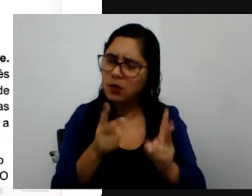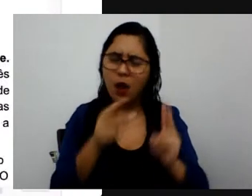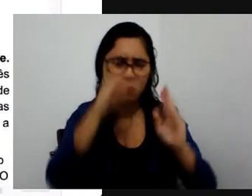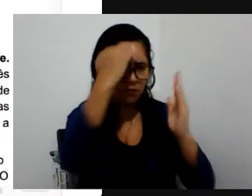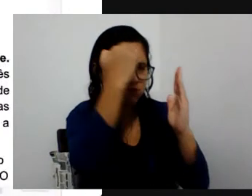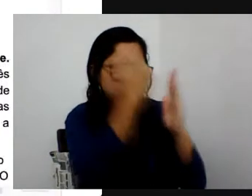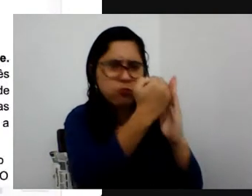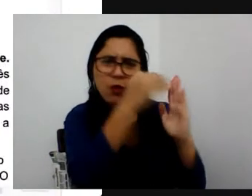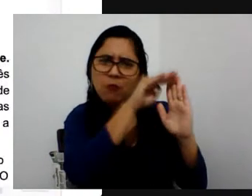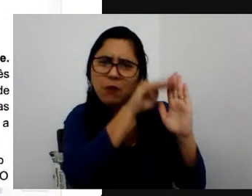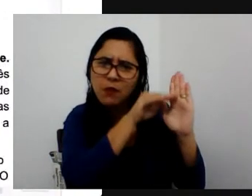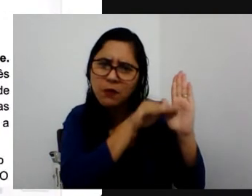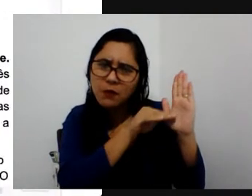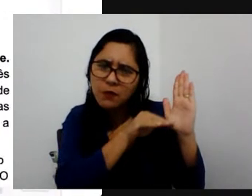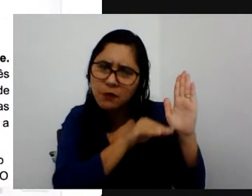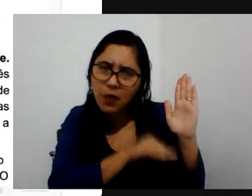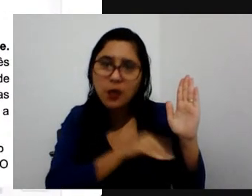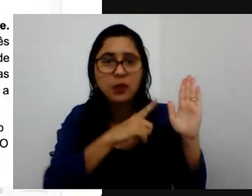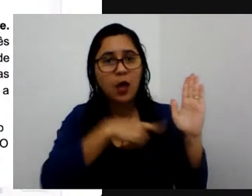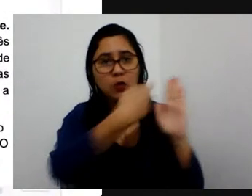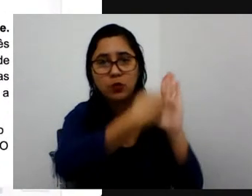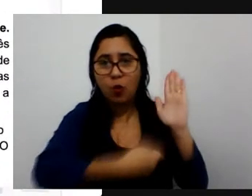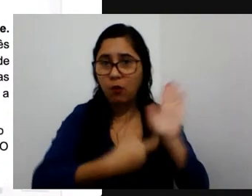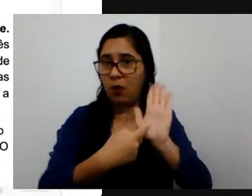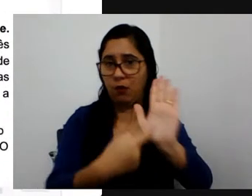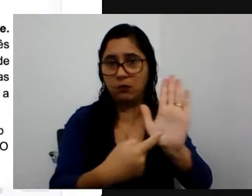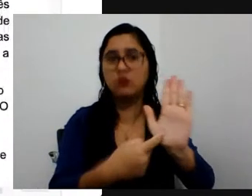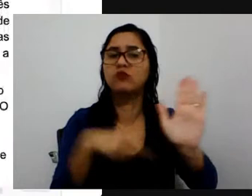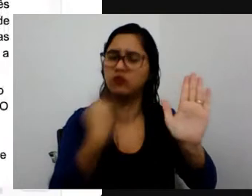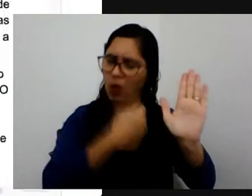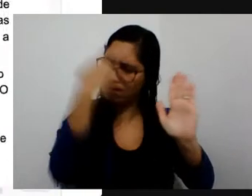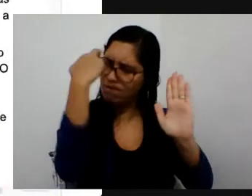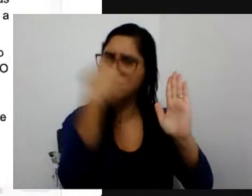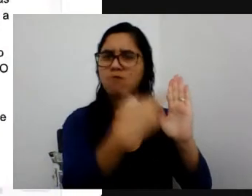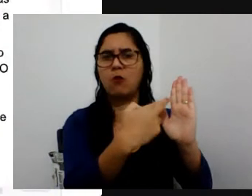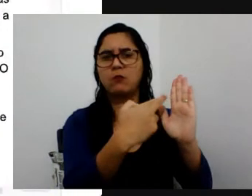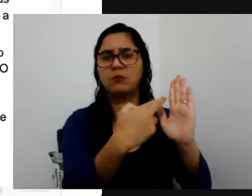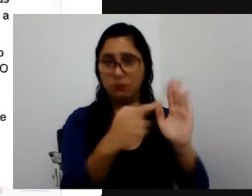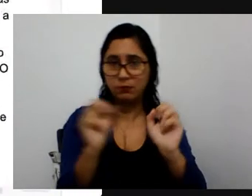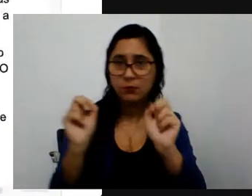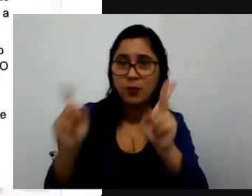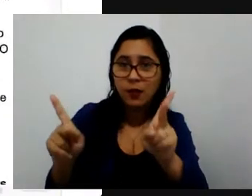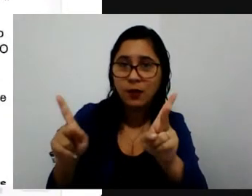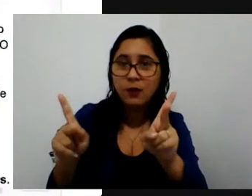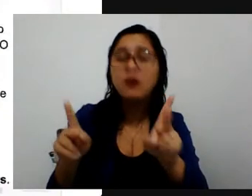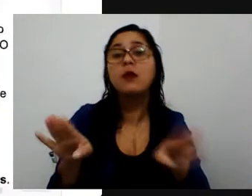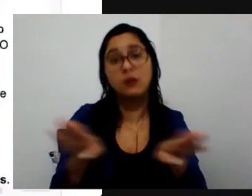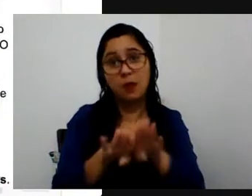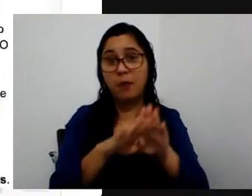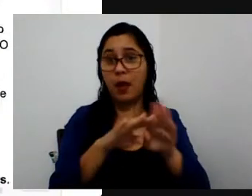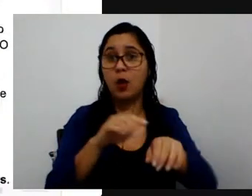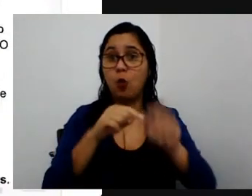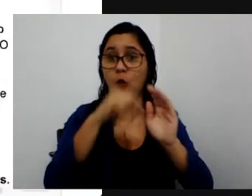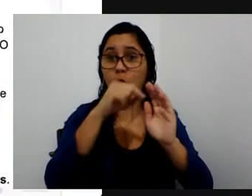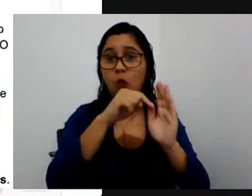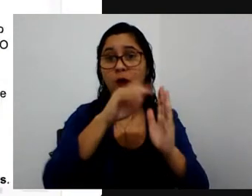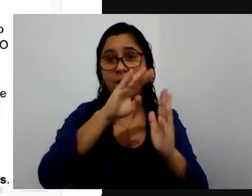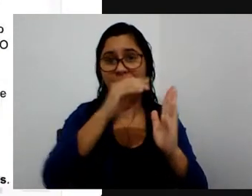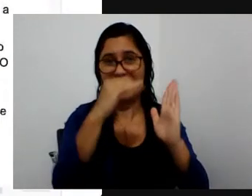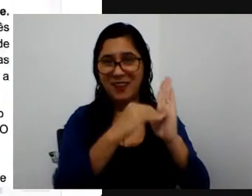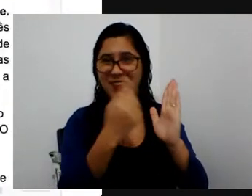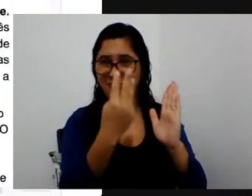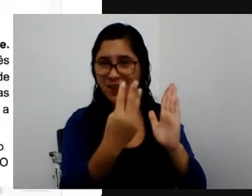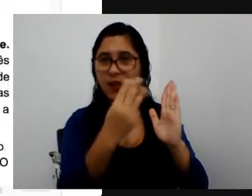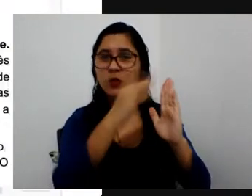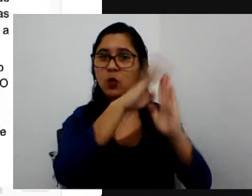procedimento que está descrito no documento que está sendo lido, okay? incluindo o cronograma que está no item 13 deste